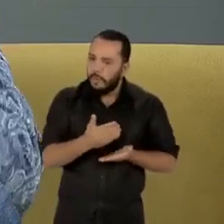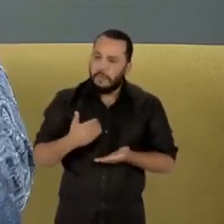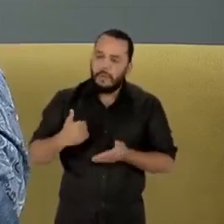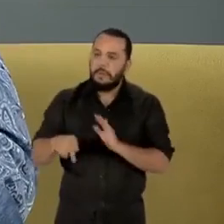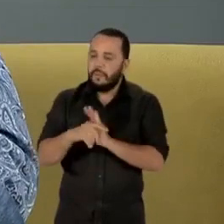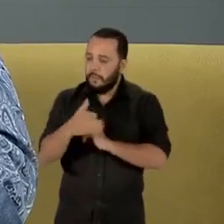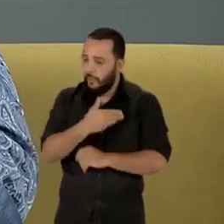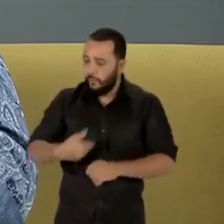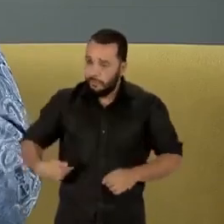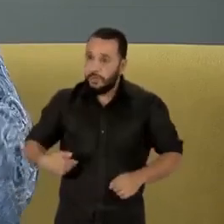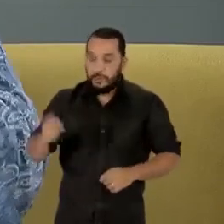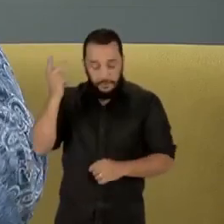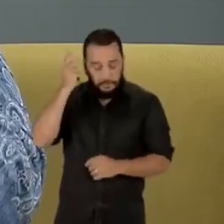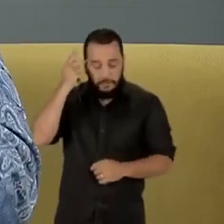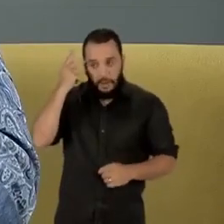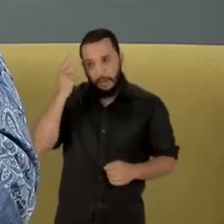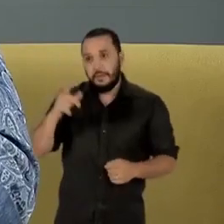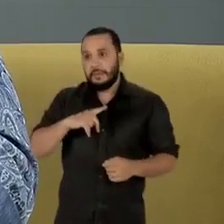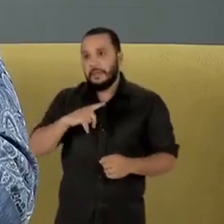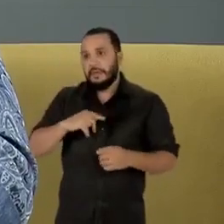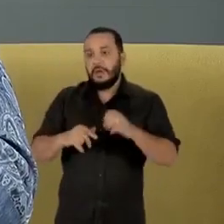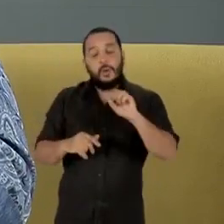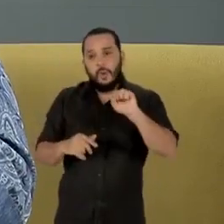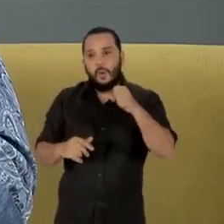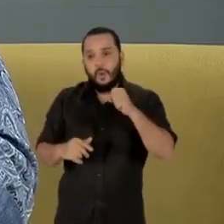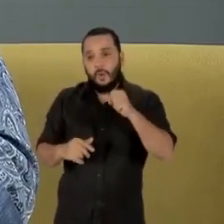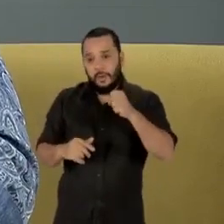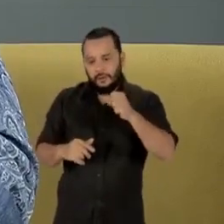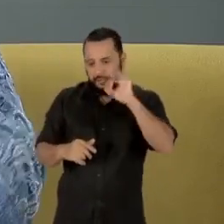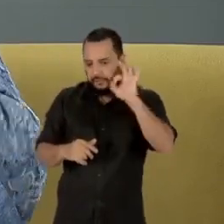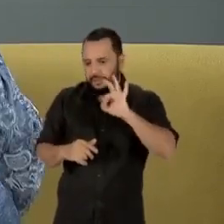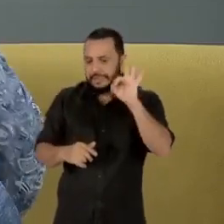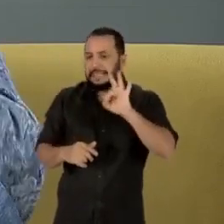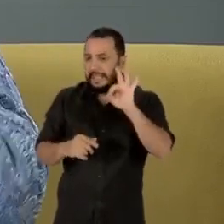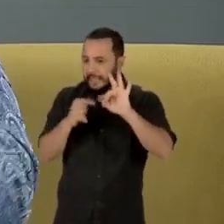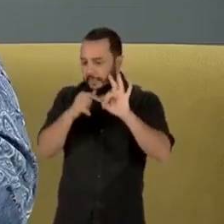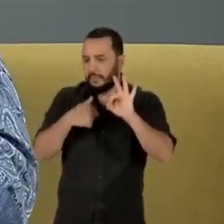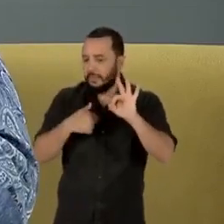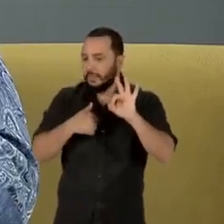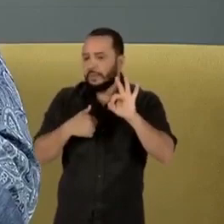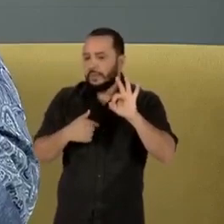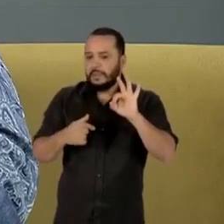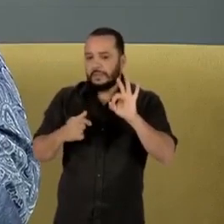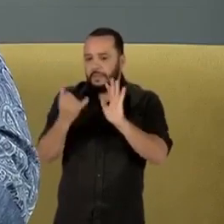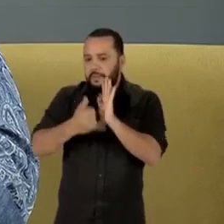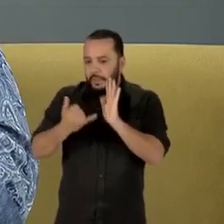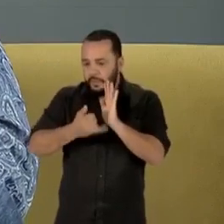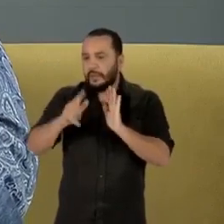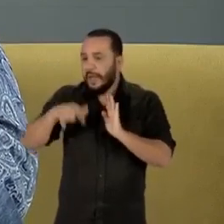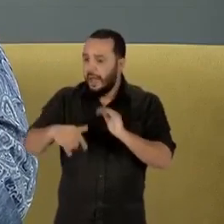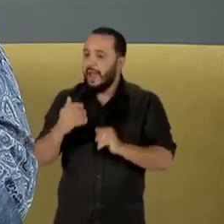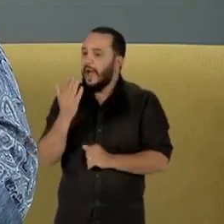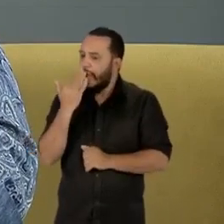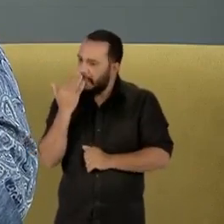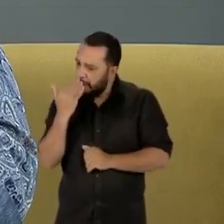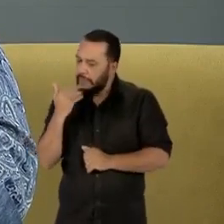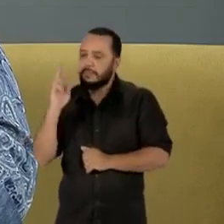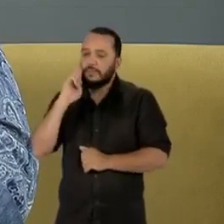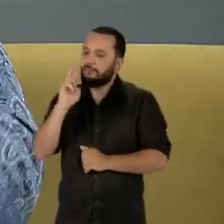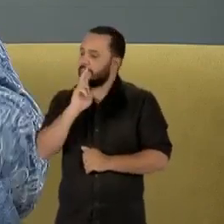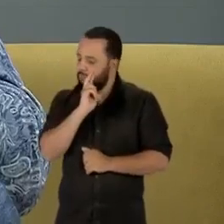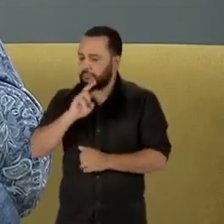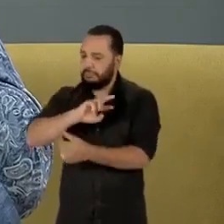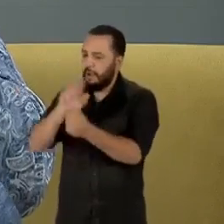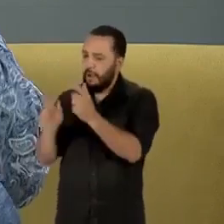dentro do estado 80 força laboral do estado está na alimentação fora de casa e e